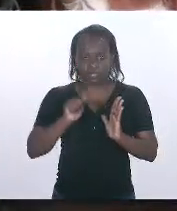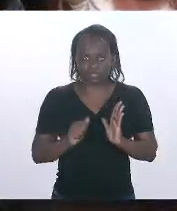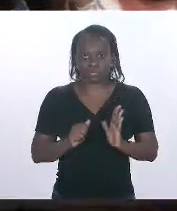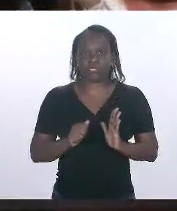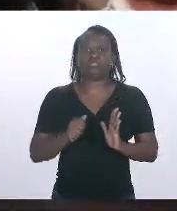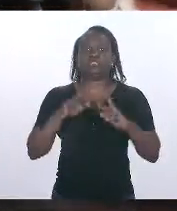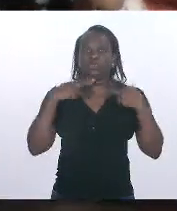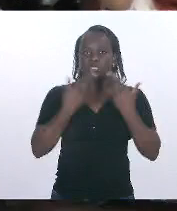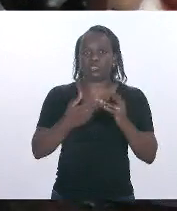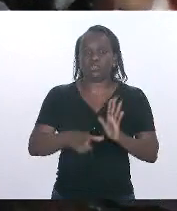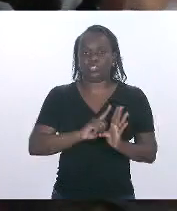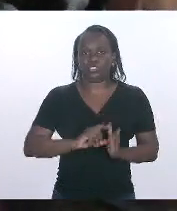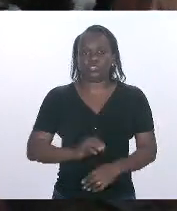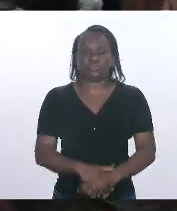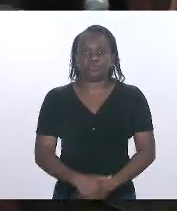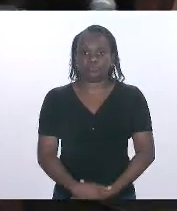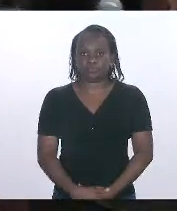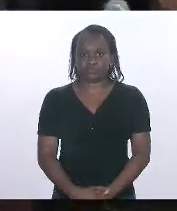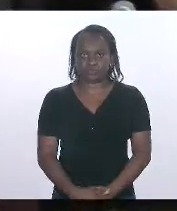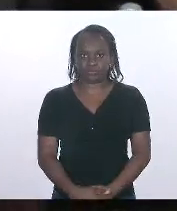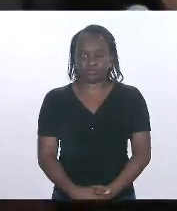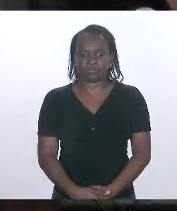leitura da ata da sessão anterior.